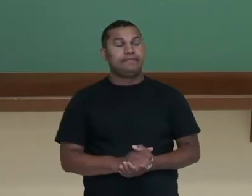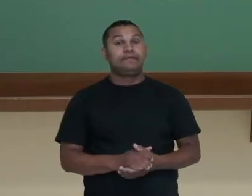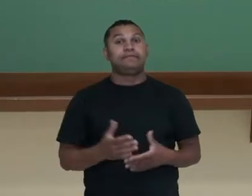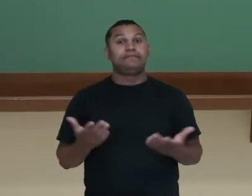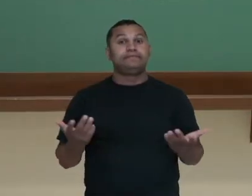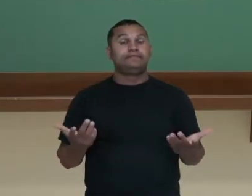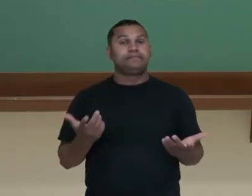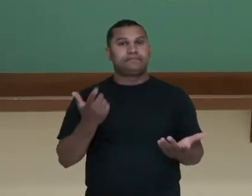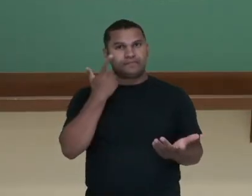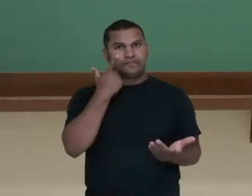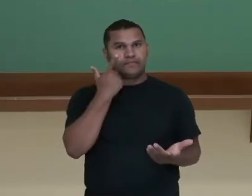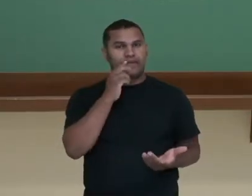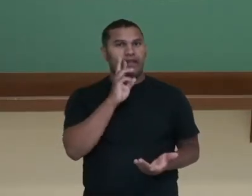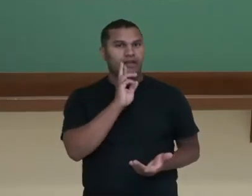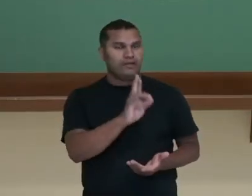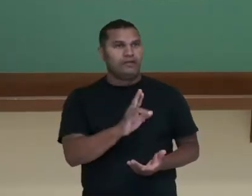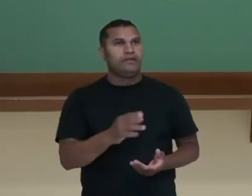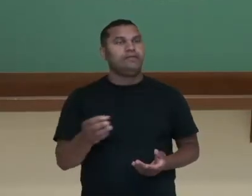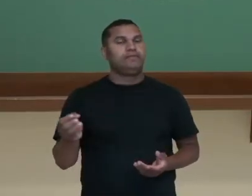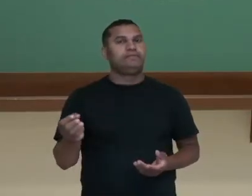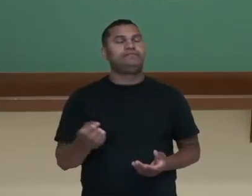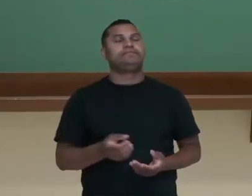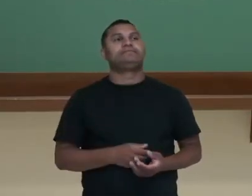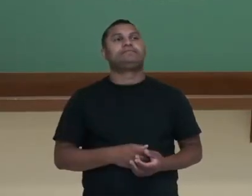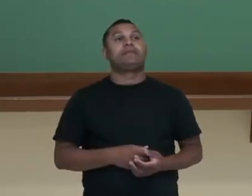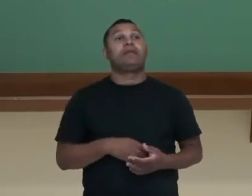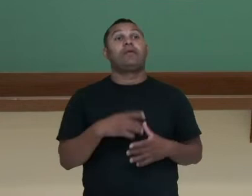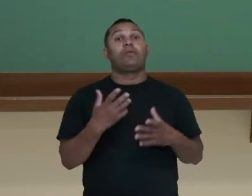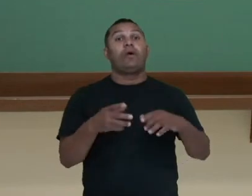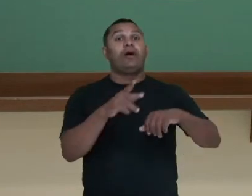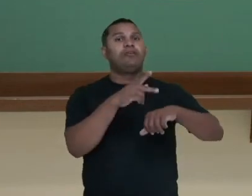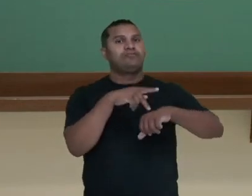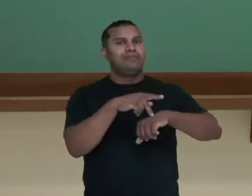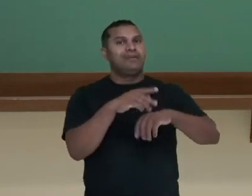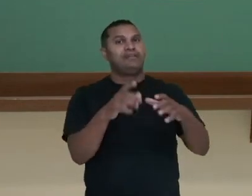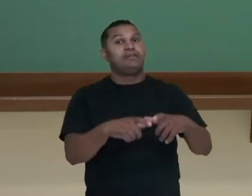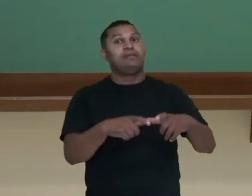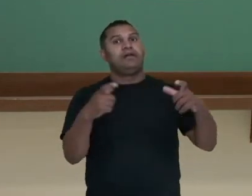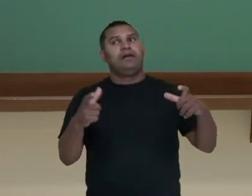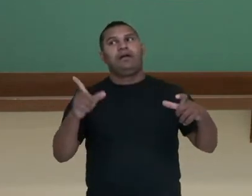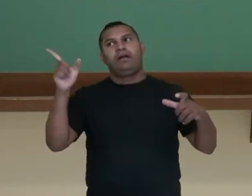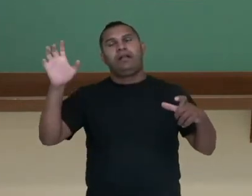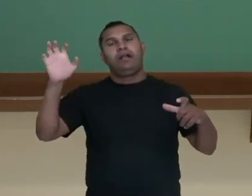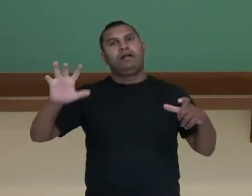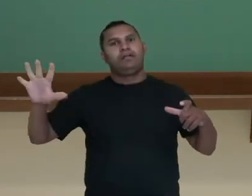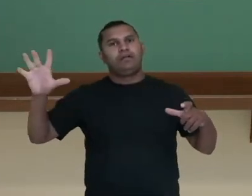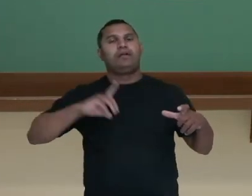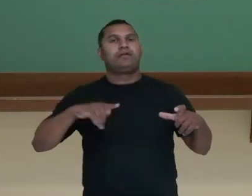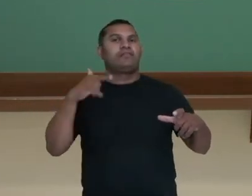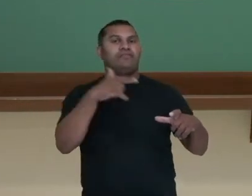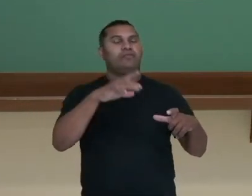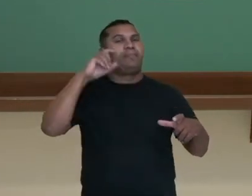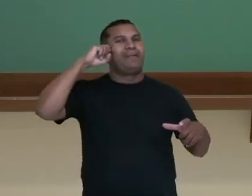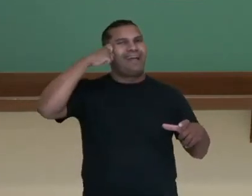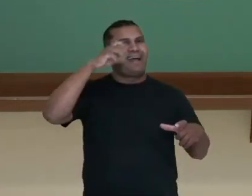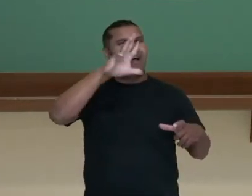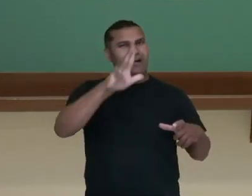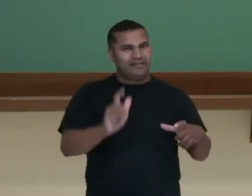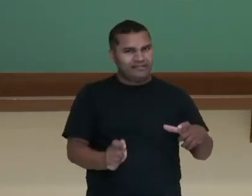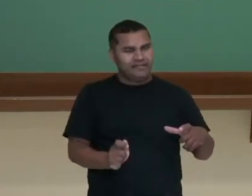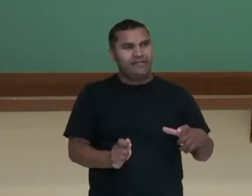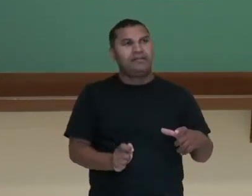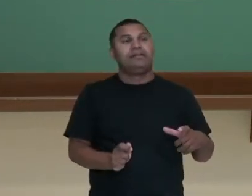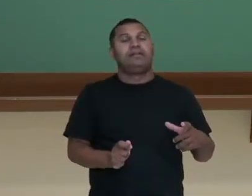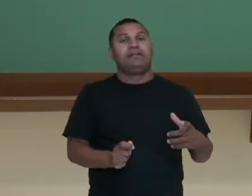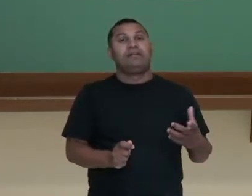Pessoal, vamos então corrigir, não é? Quais as nações europeias partilharam o continente africano? A gente precisa olhar a legenda. E quais os